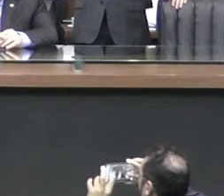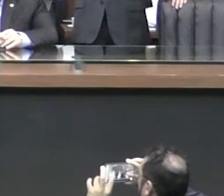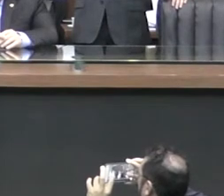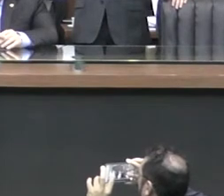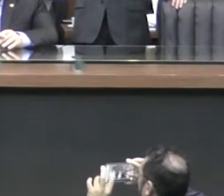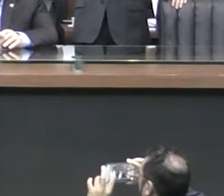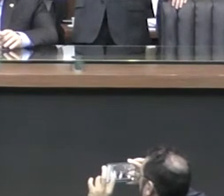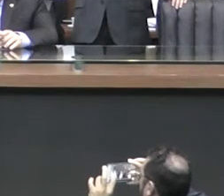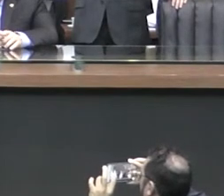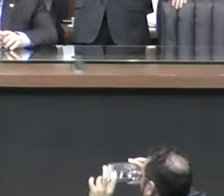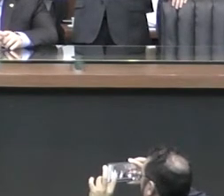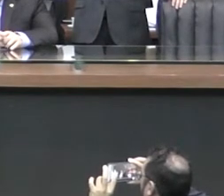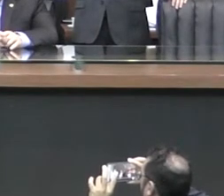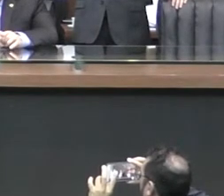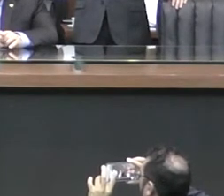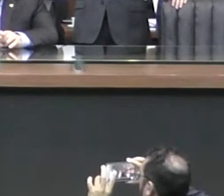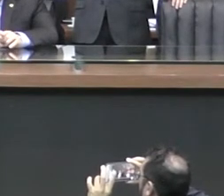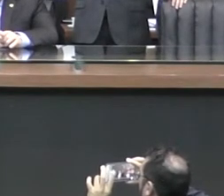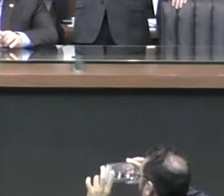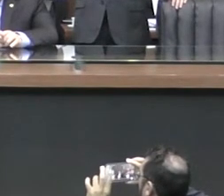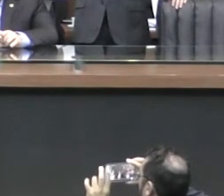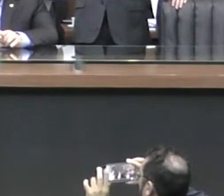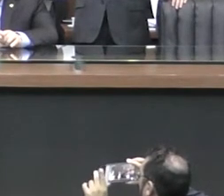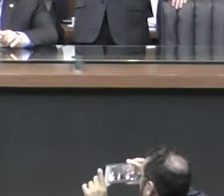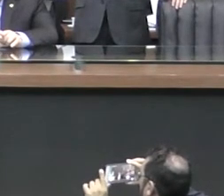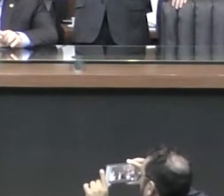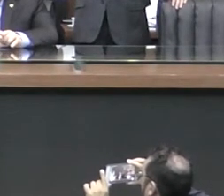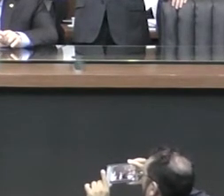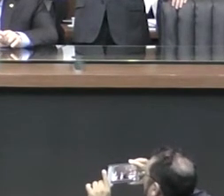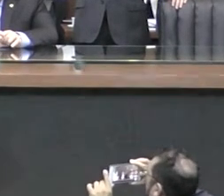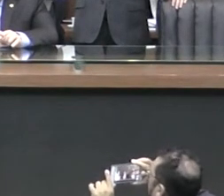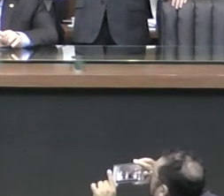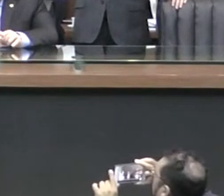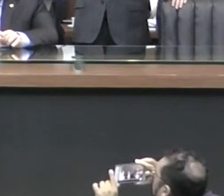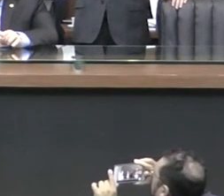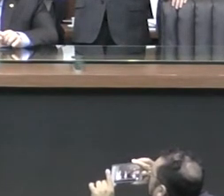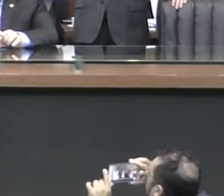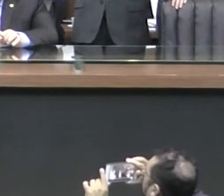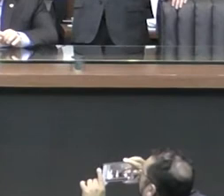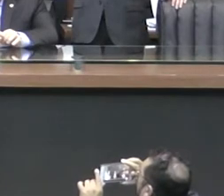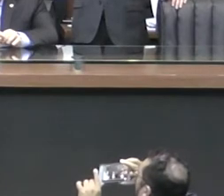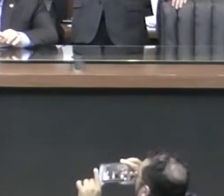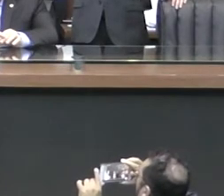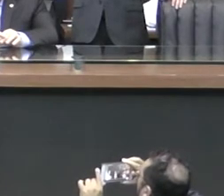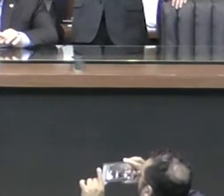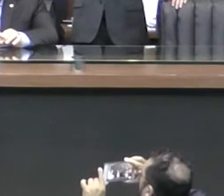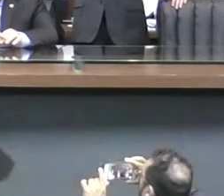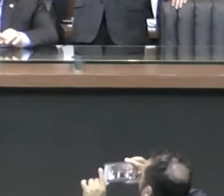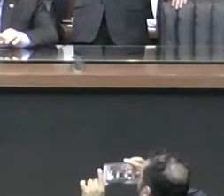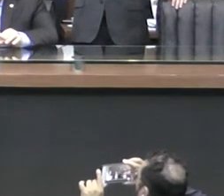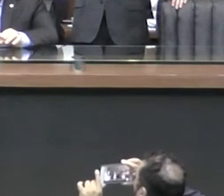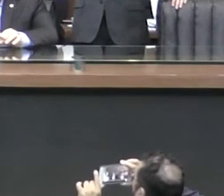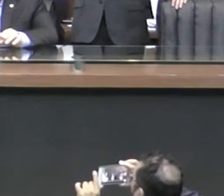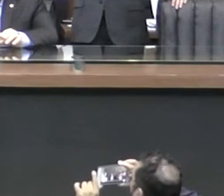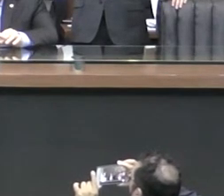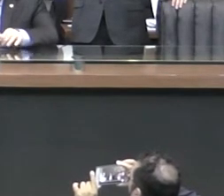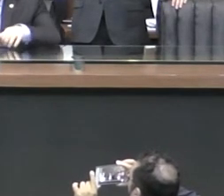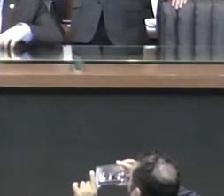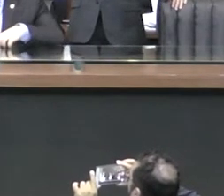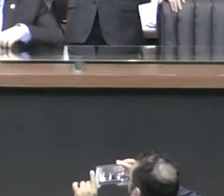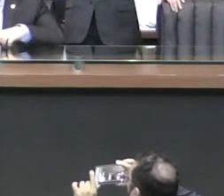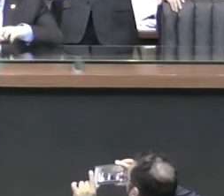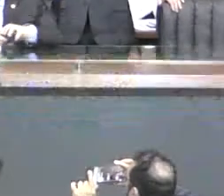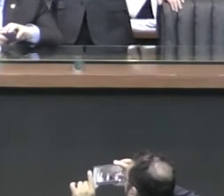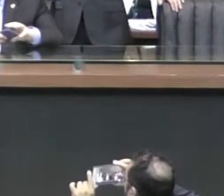professores estão desde a semana passada e ontem o dia todo inclusive foi divulgado